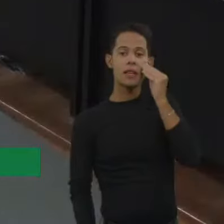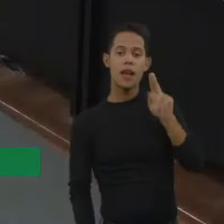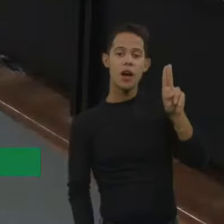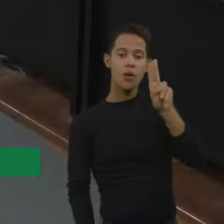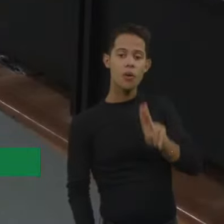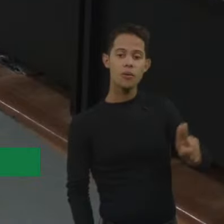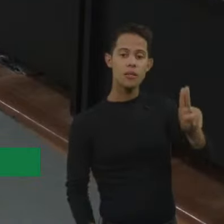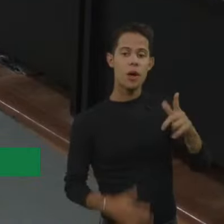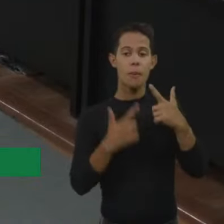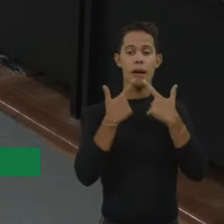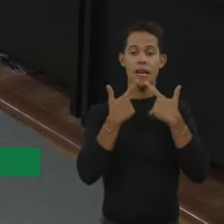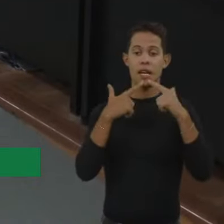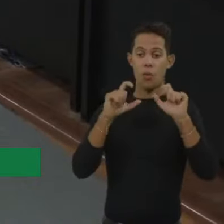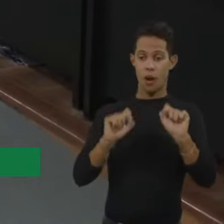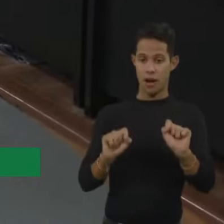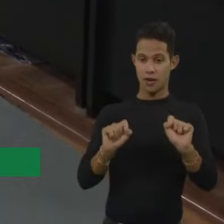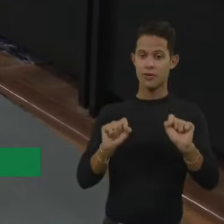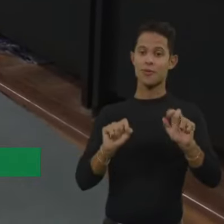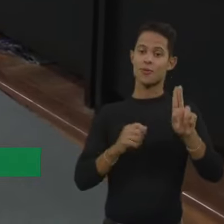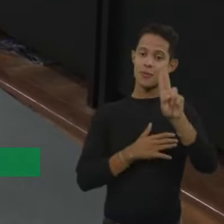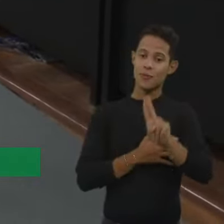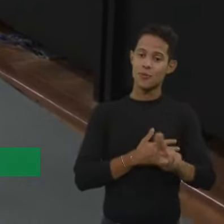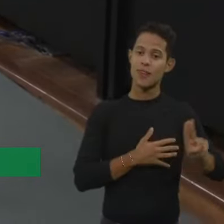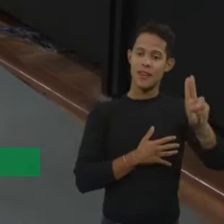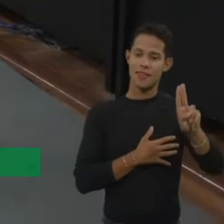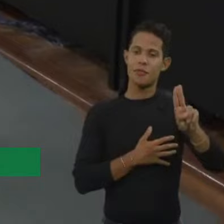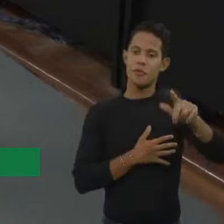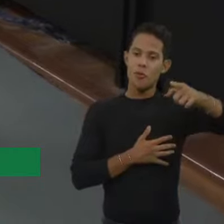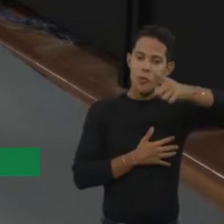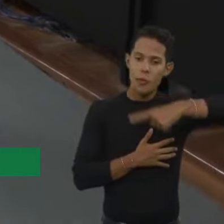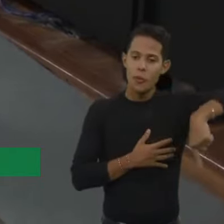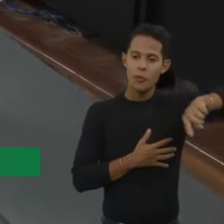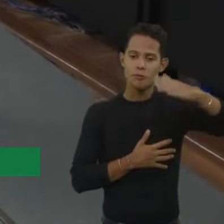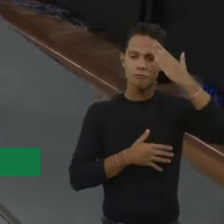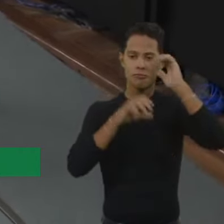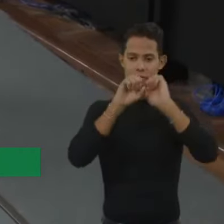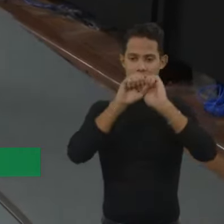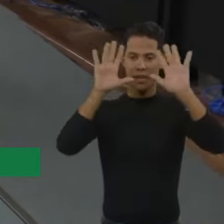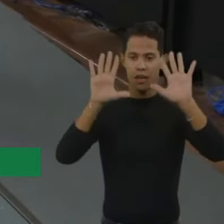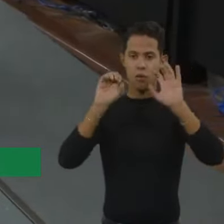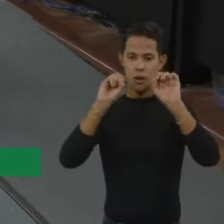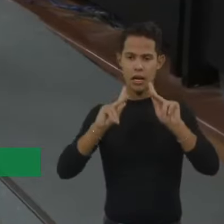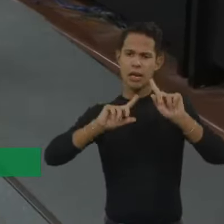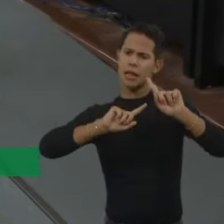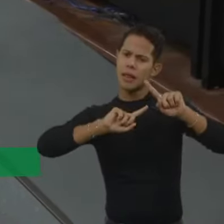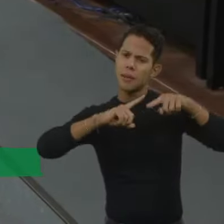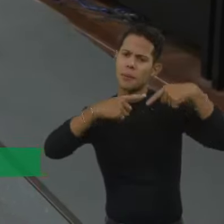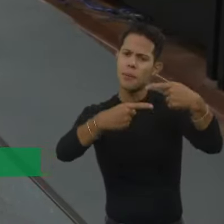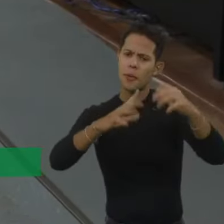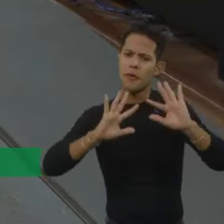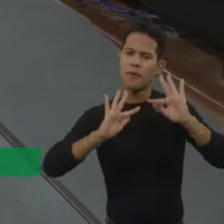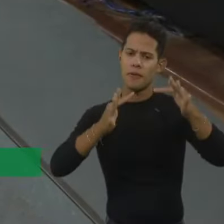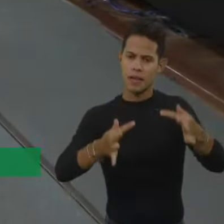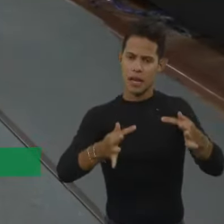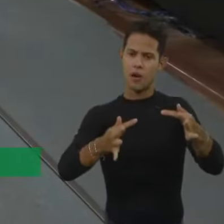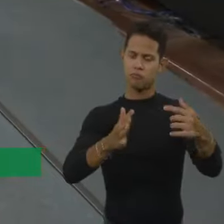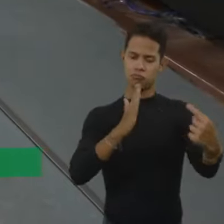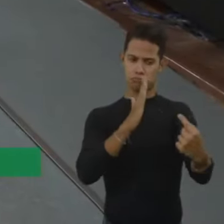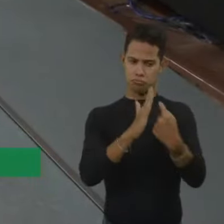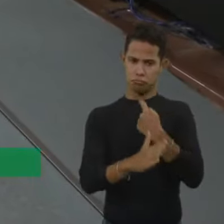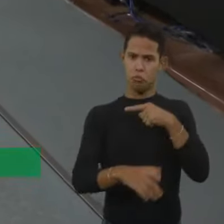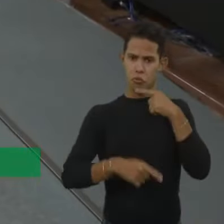possam entendê-las. Se houver algumas dúvidas, no final, vocês podem me perguntar para que eu possa